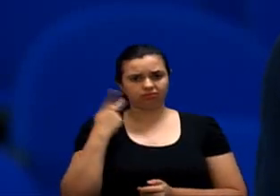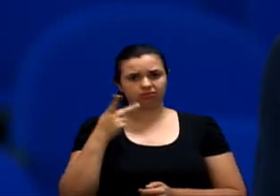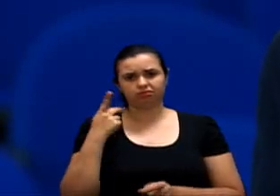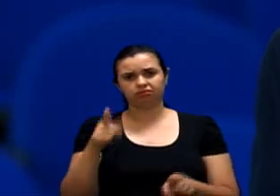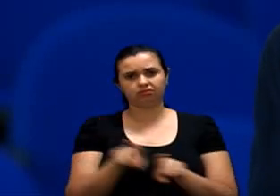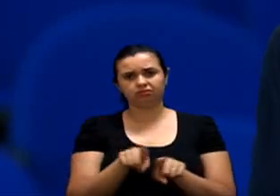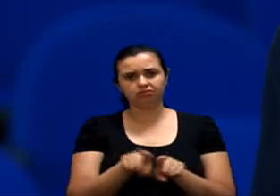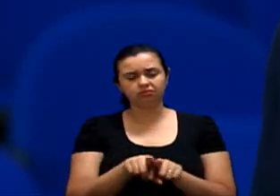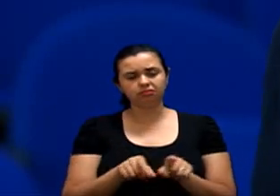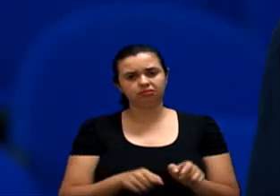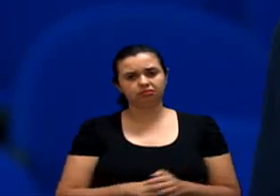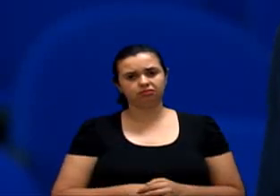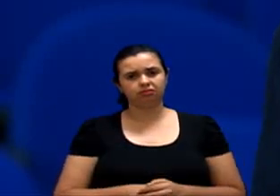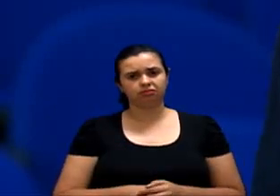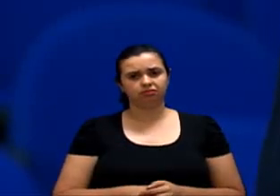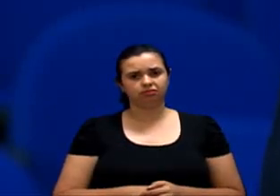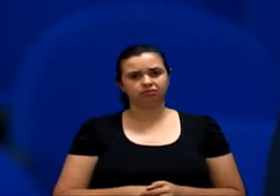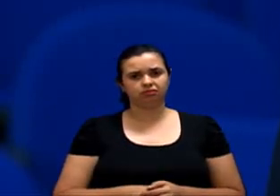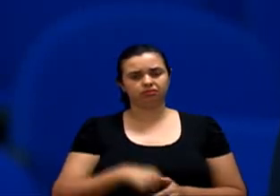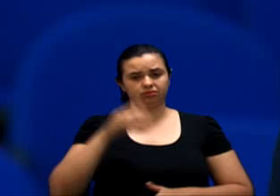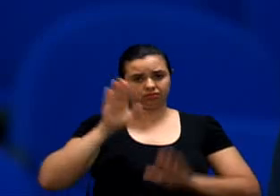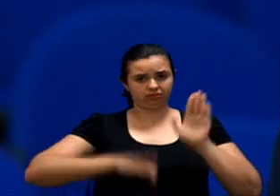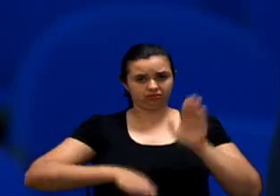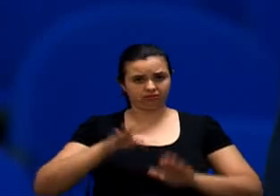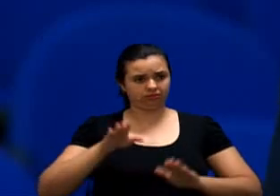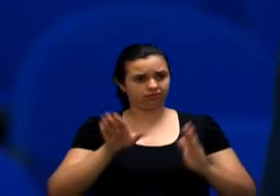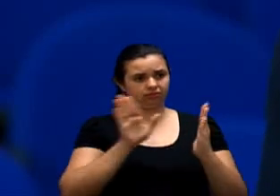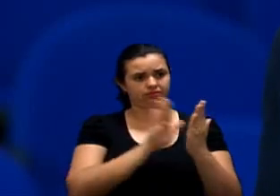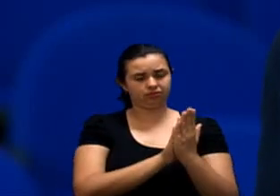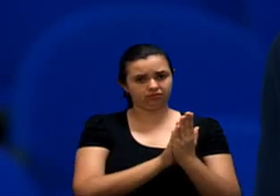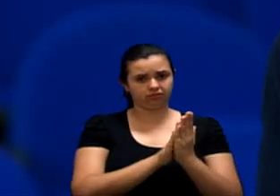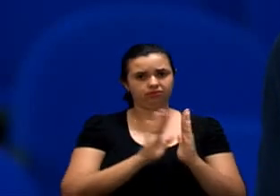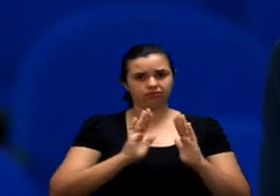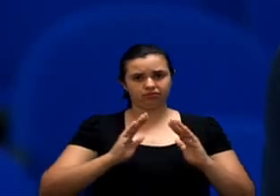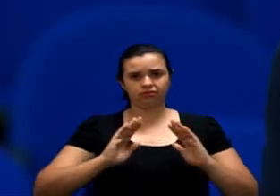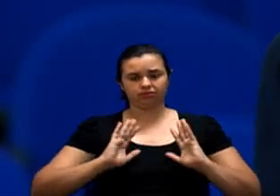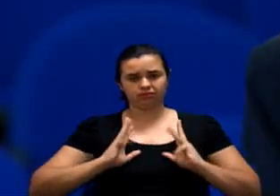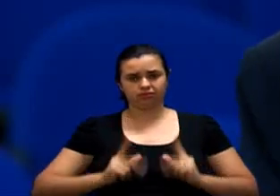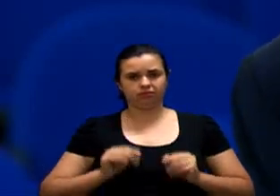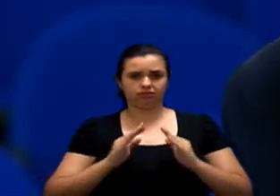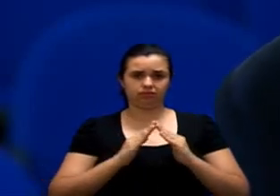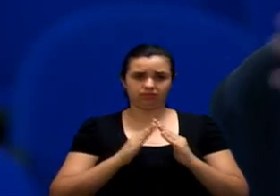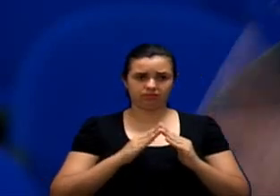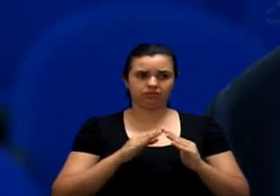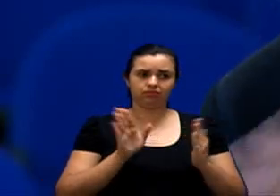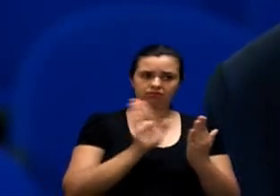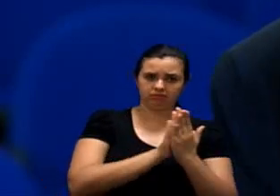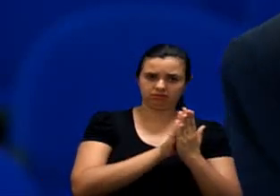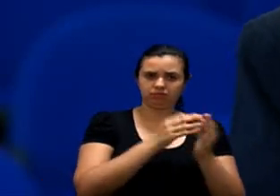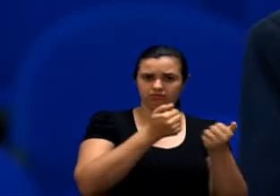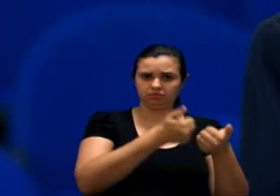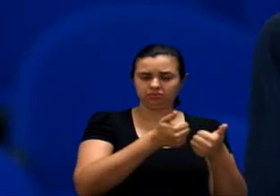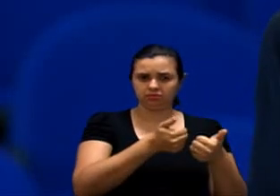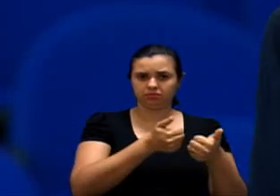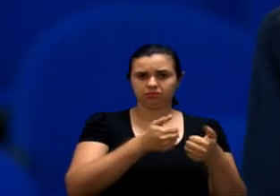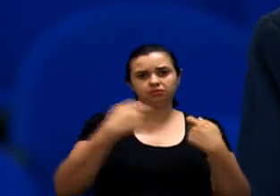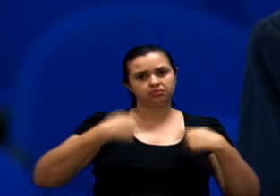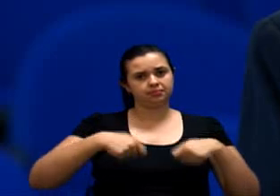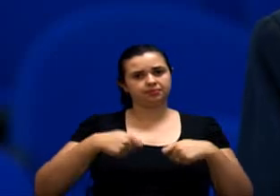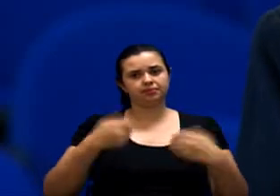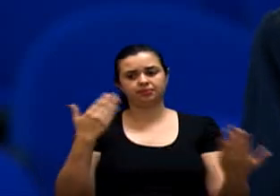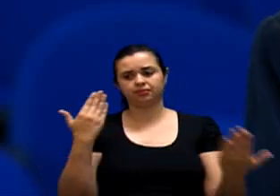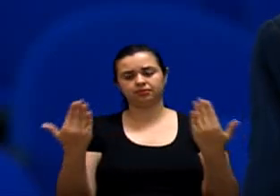casa. Então, talvez o atendimento da Santa Casa, que nós estamos elogiando, deveria servir de parâmetro para as outras,